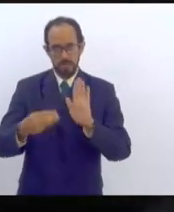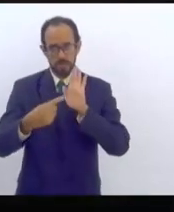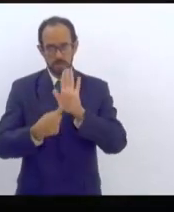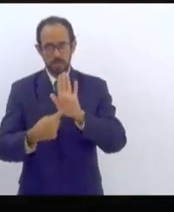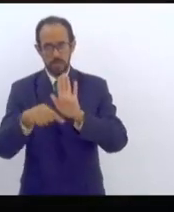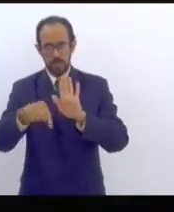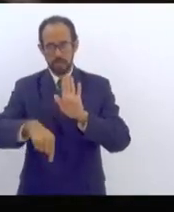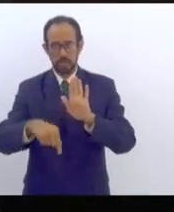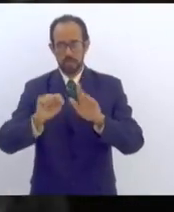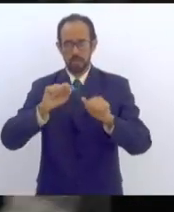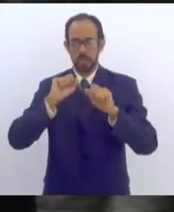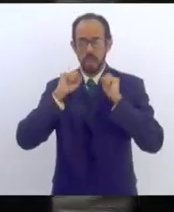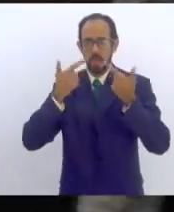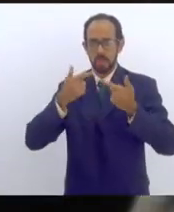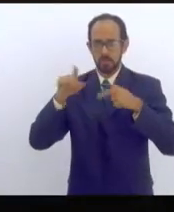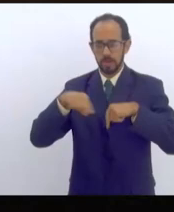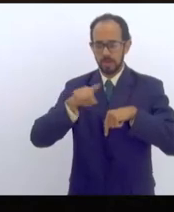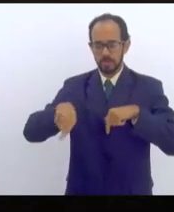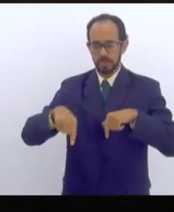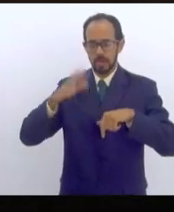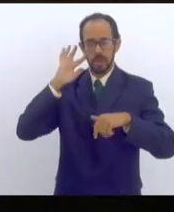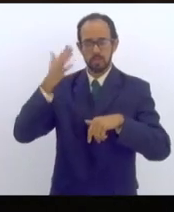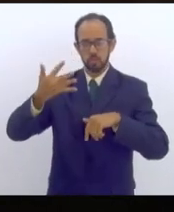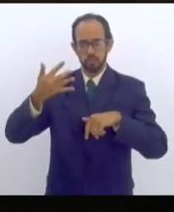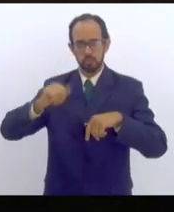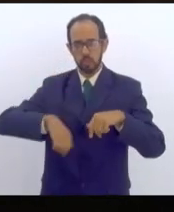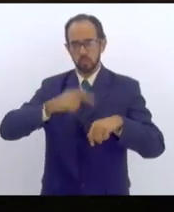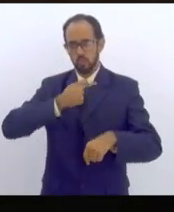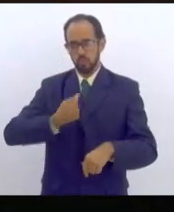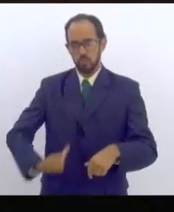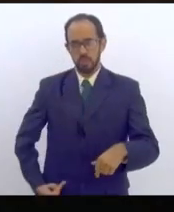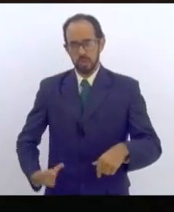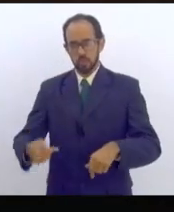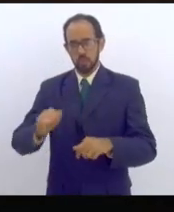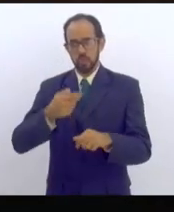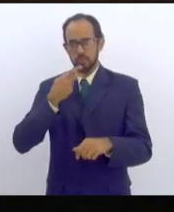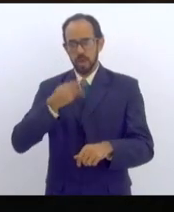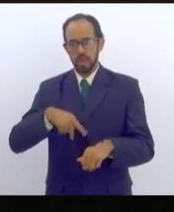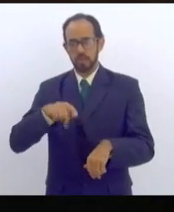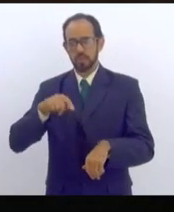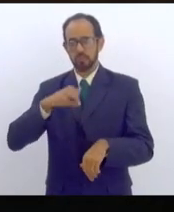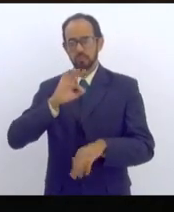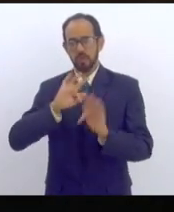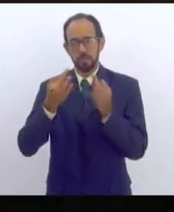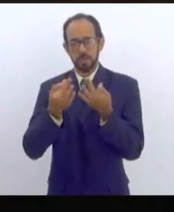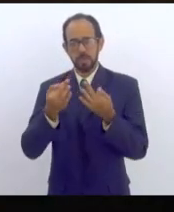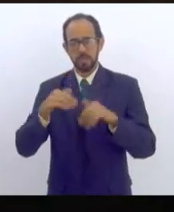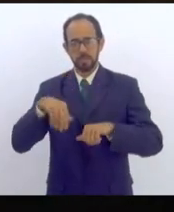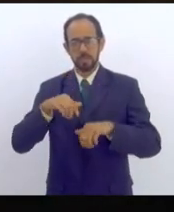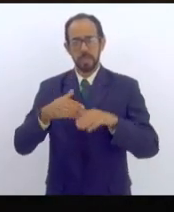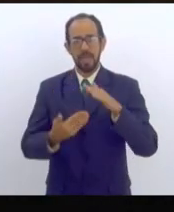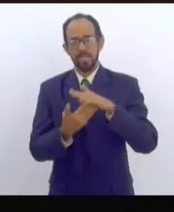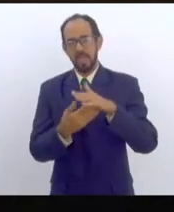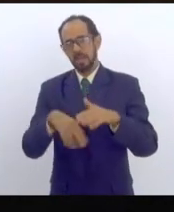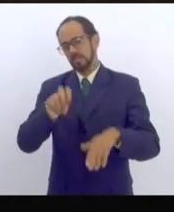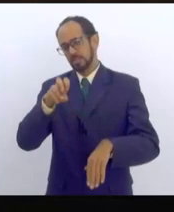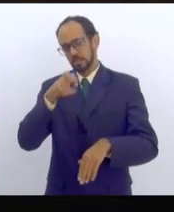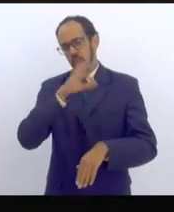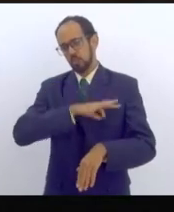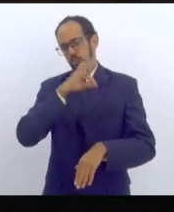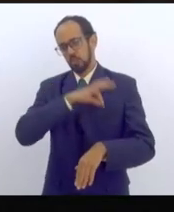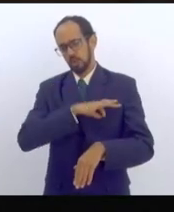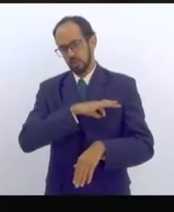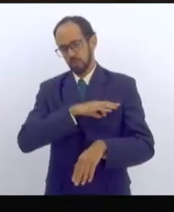poder revogar essa resolução do governador que diz que famílias com até 5 salários mínimos, divergente da própria lei